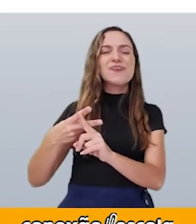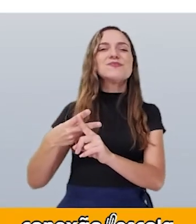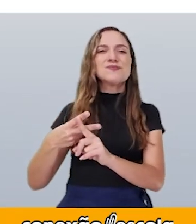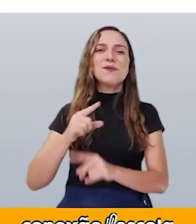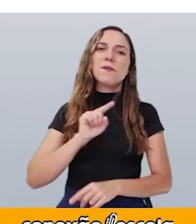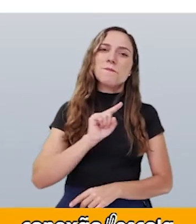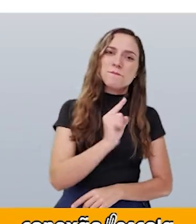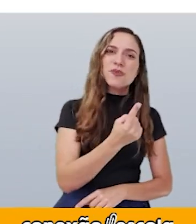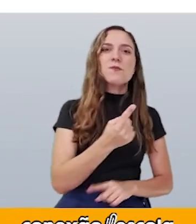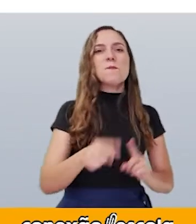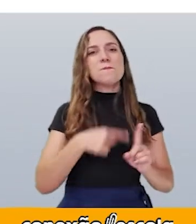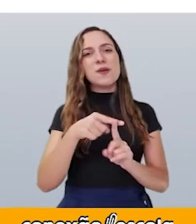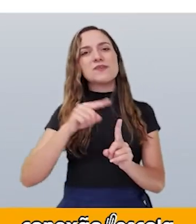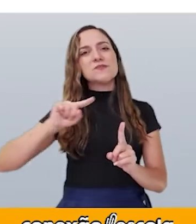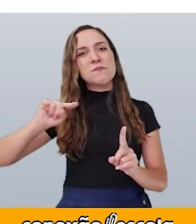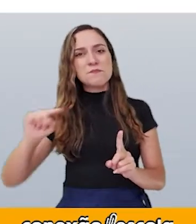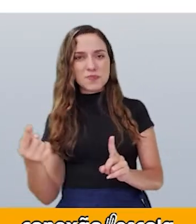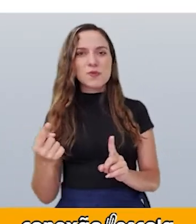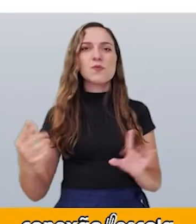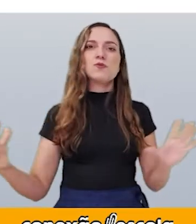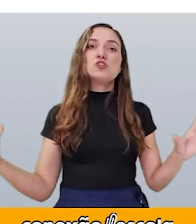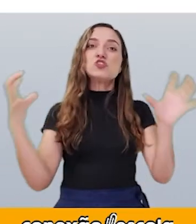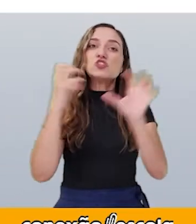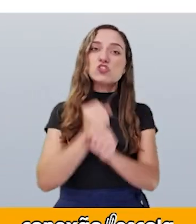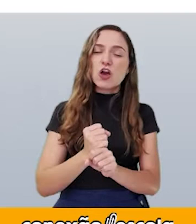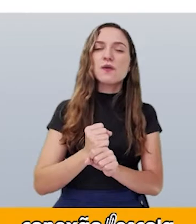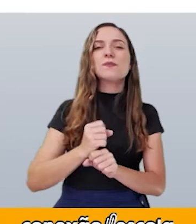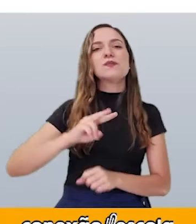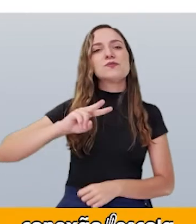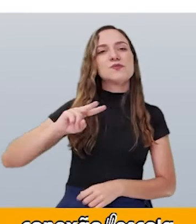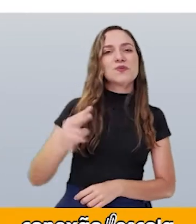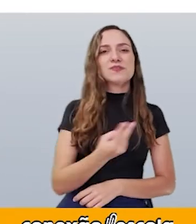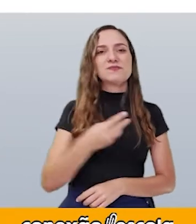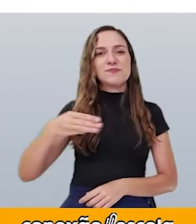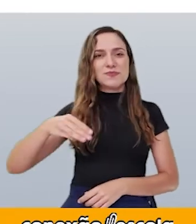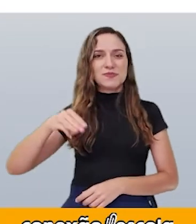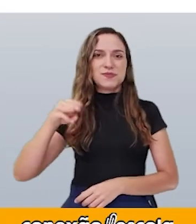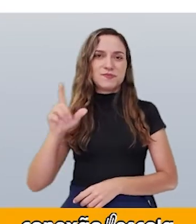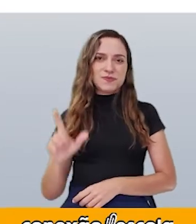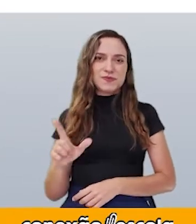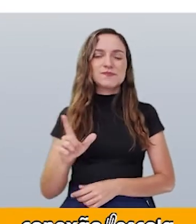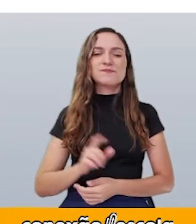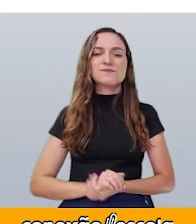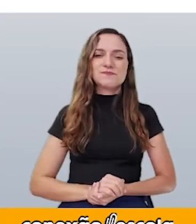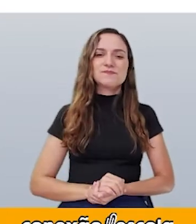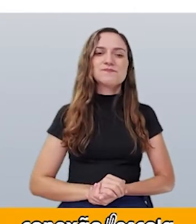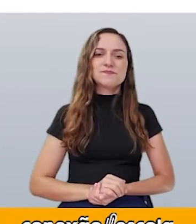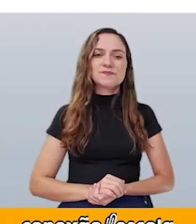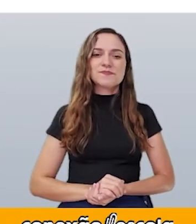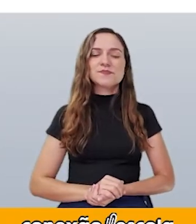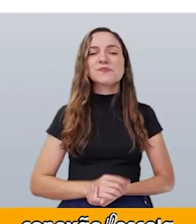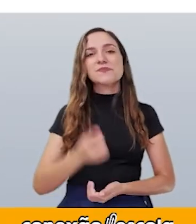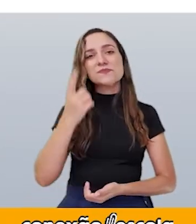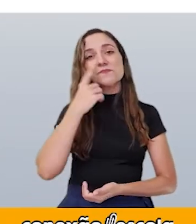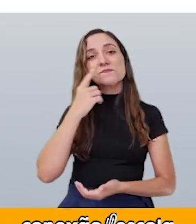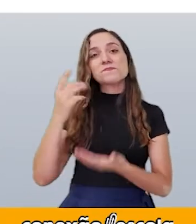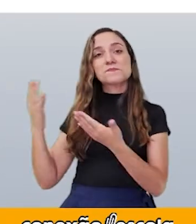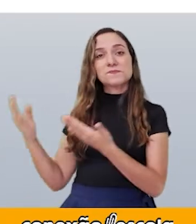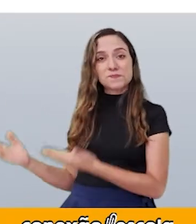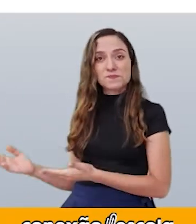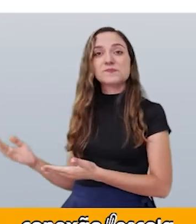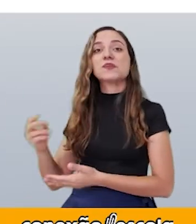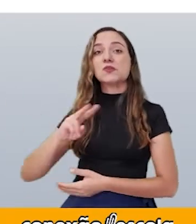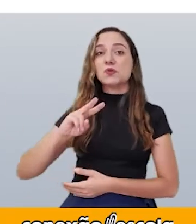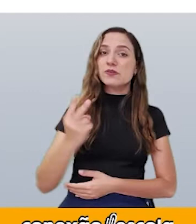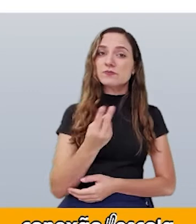mais 1000 mililitros, ou seja, 1000 mililitros 2 vezes, que me dá o total